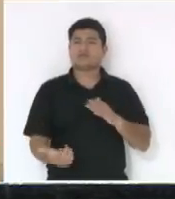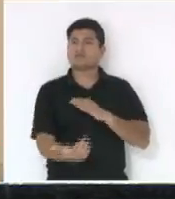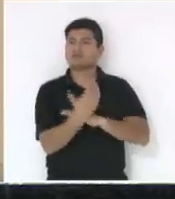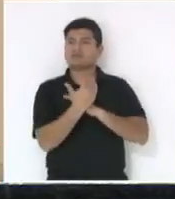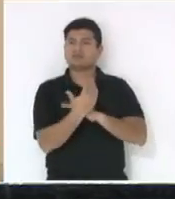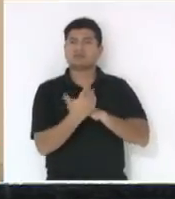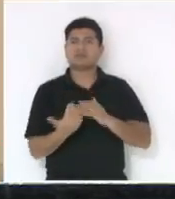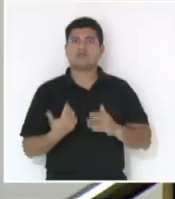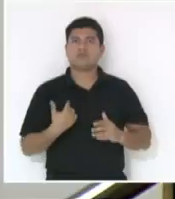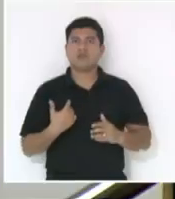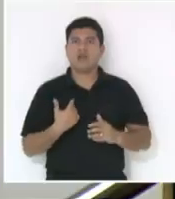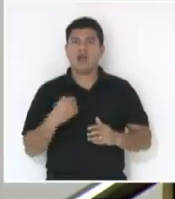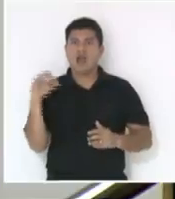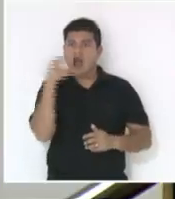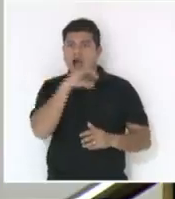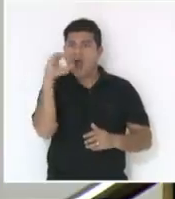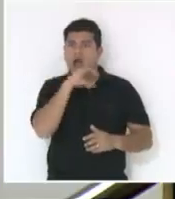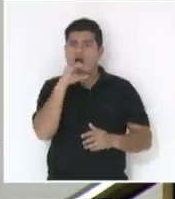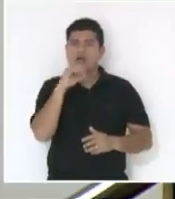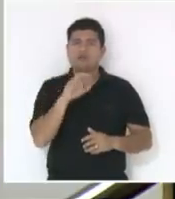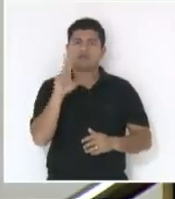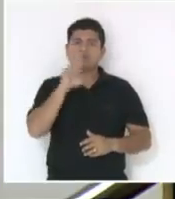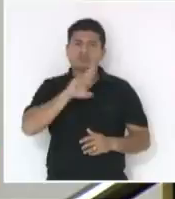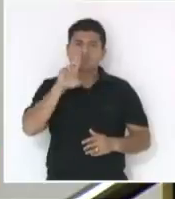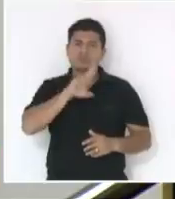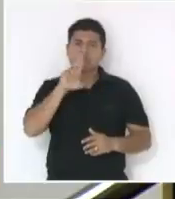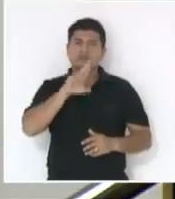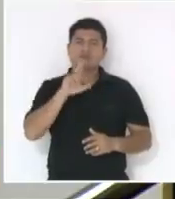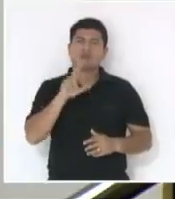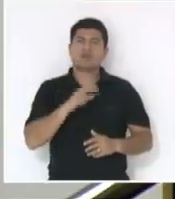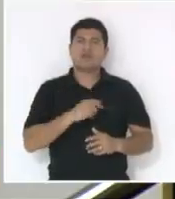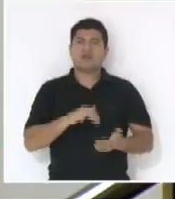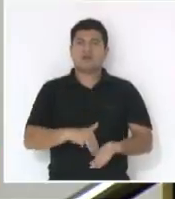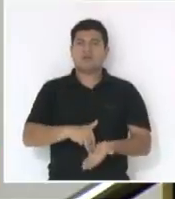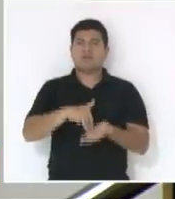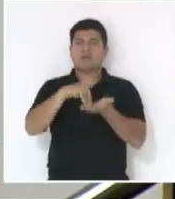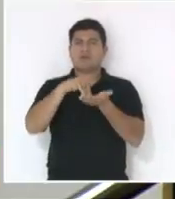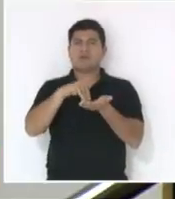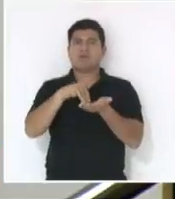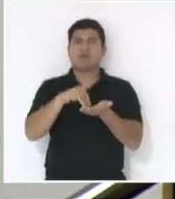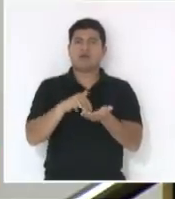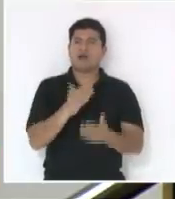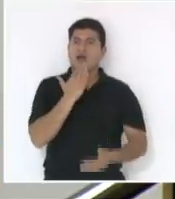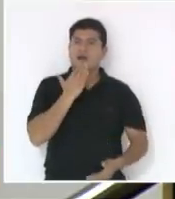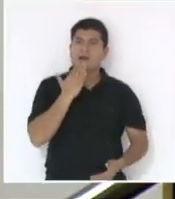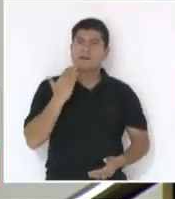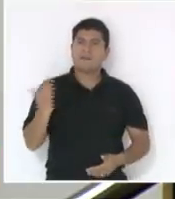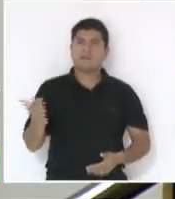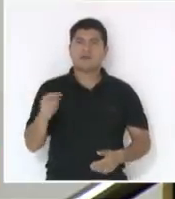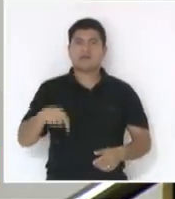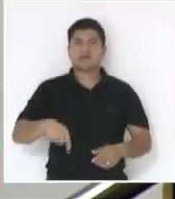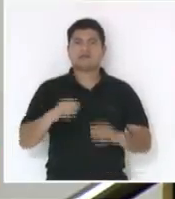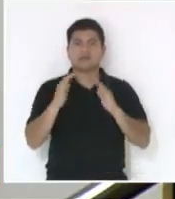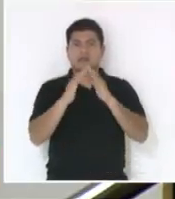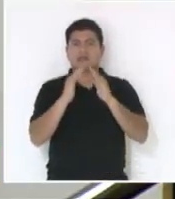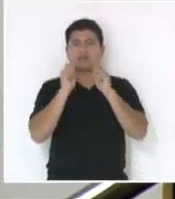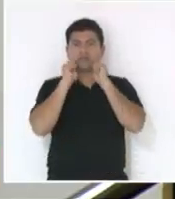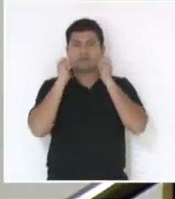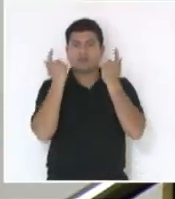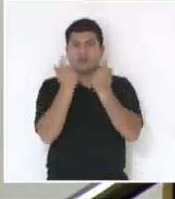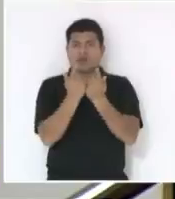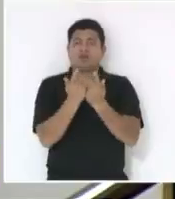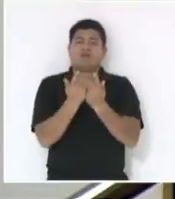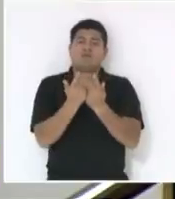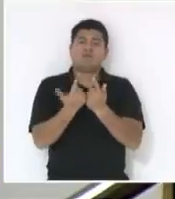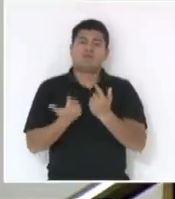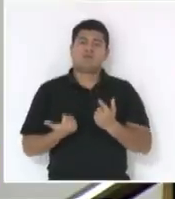que providencie urgentemente, essa moção de apelo dessa casa, da Assembleia Legislativa.